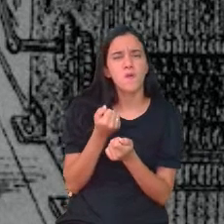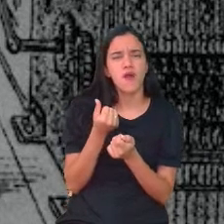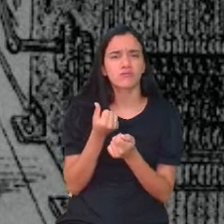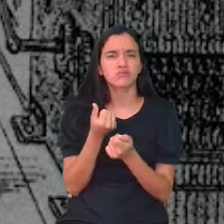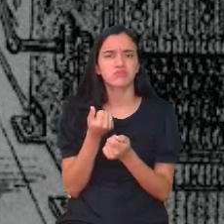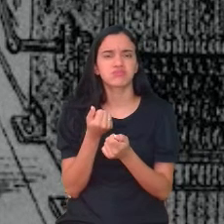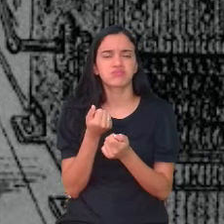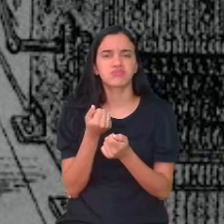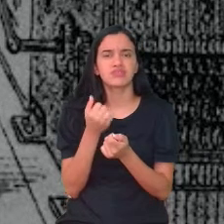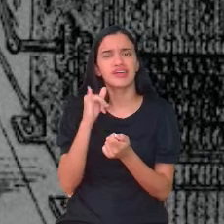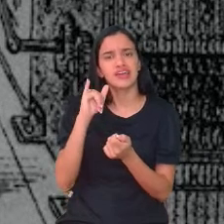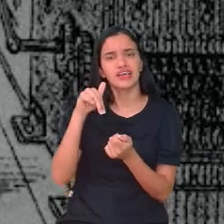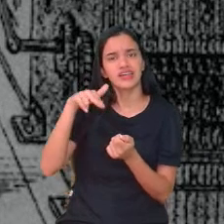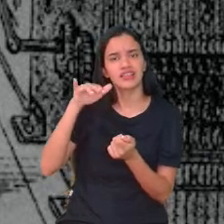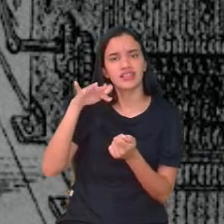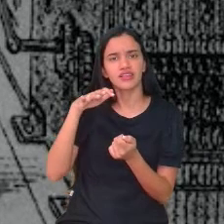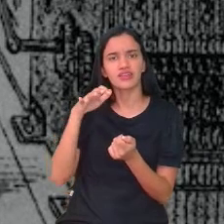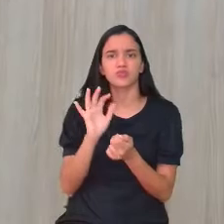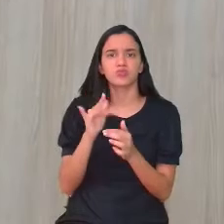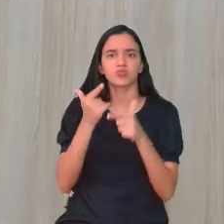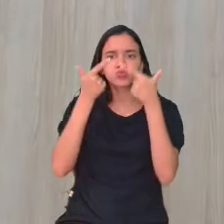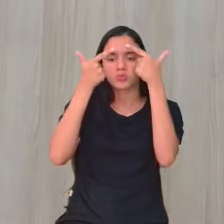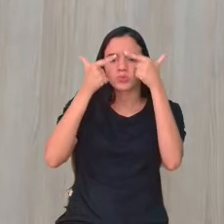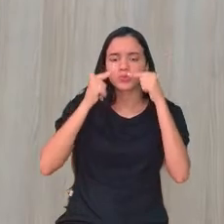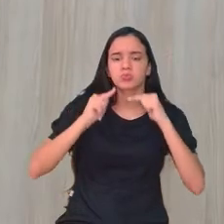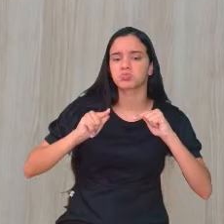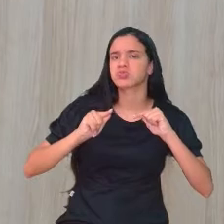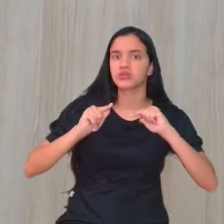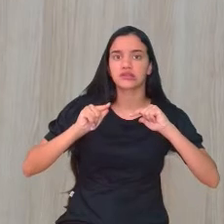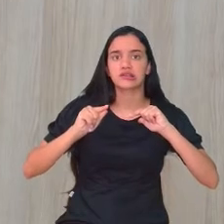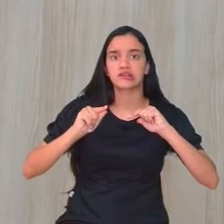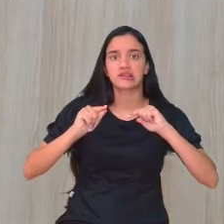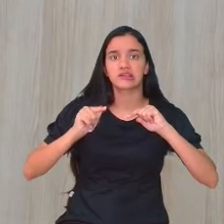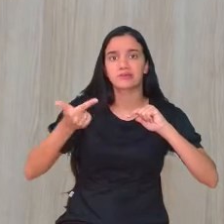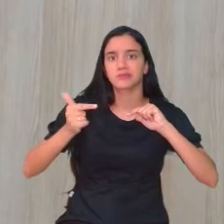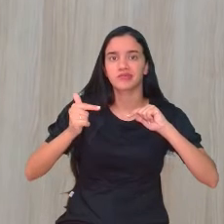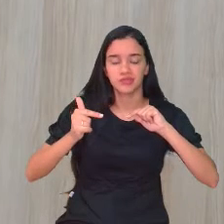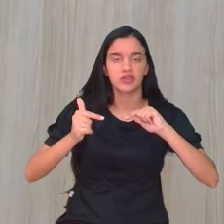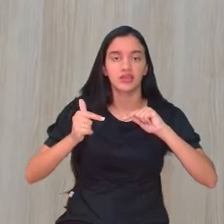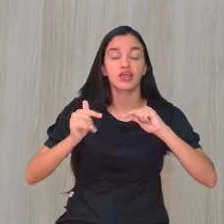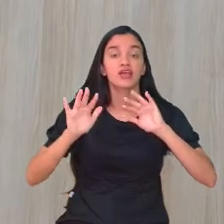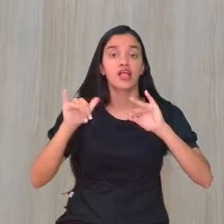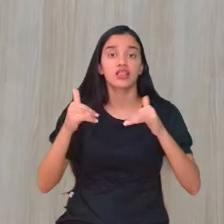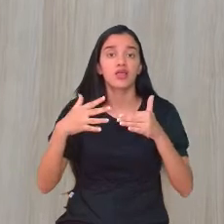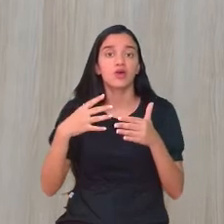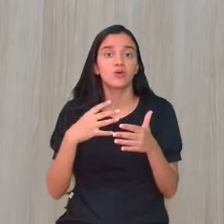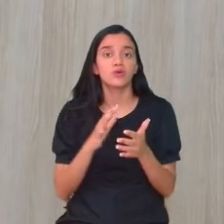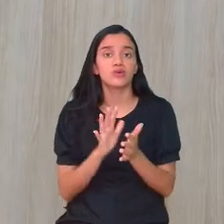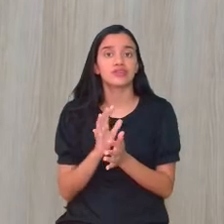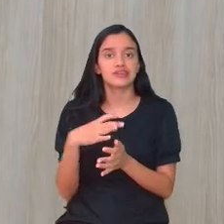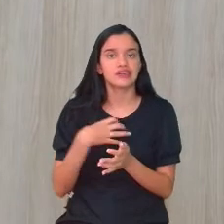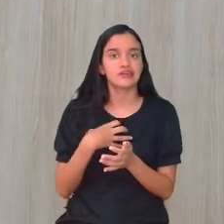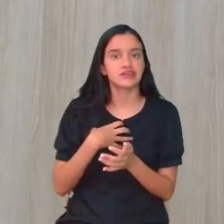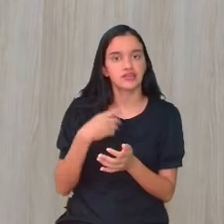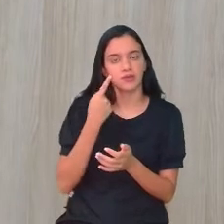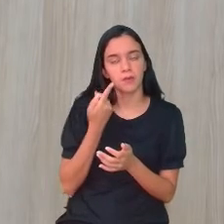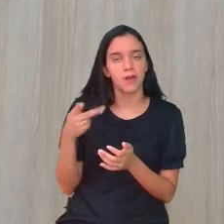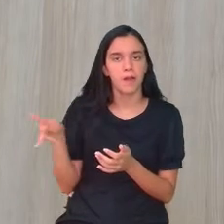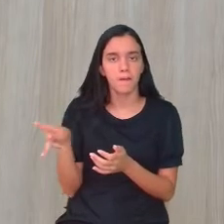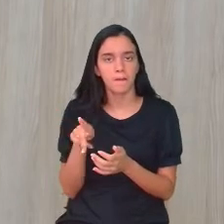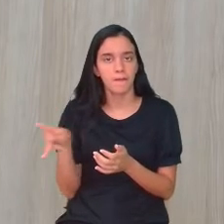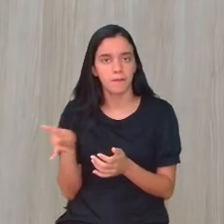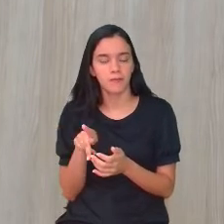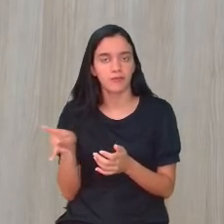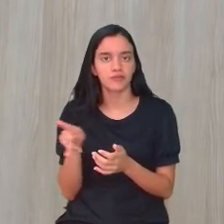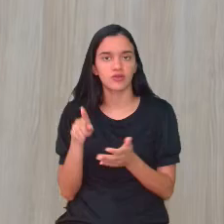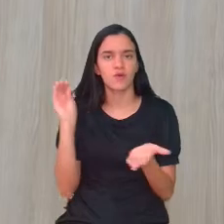que inerte, né? Quase que sem reação. Então nesse sentido, né, bem pontuado aí pela professora a